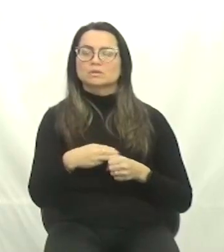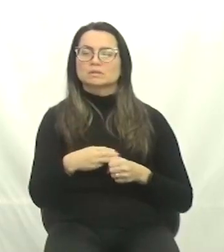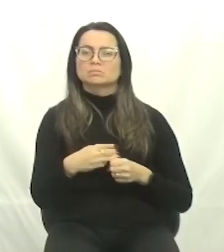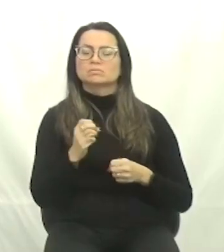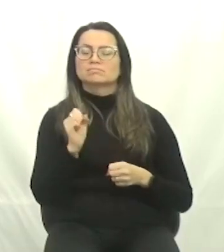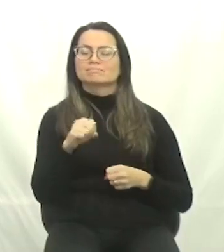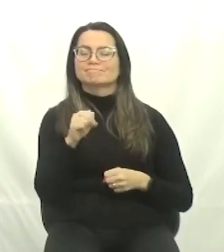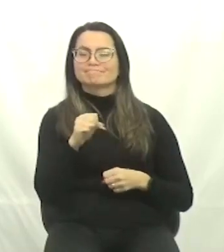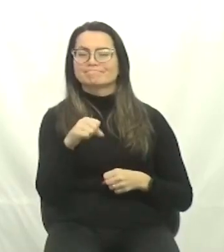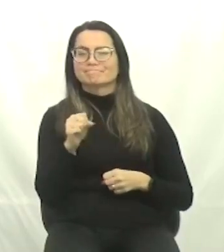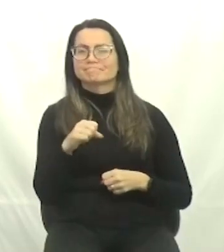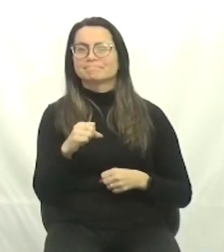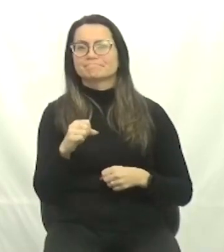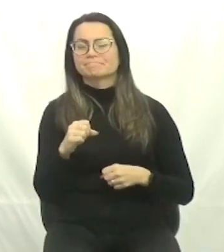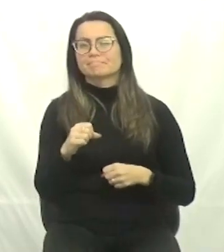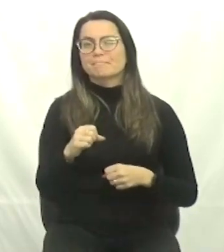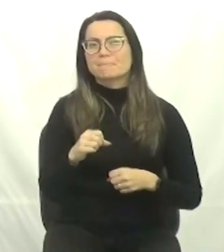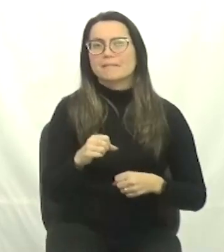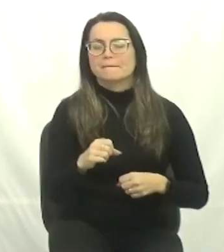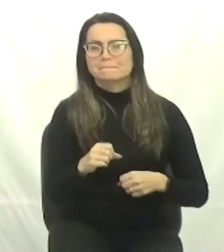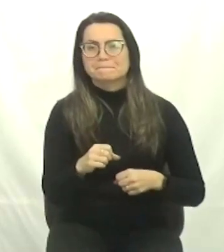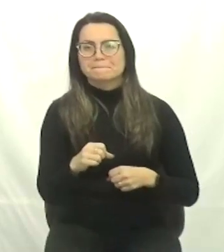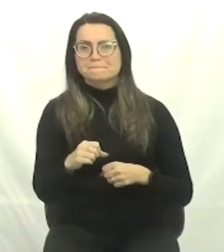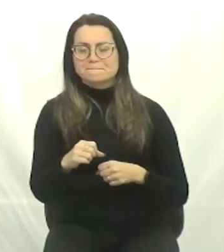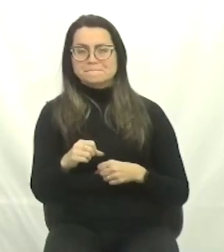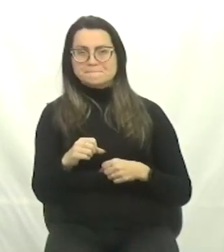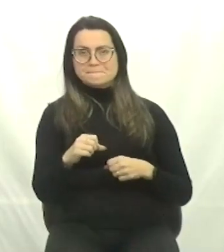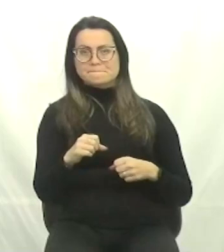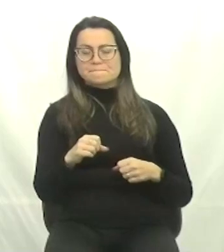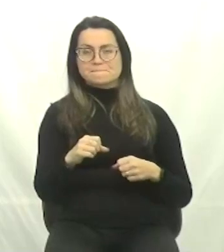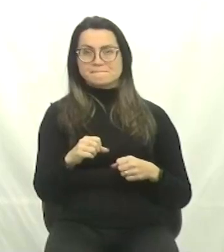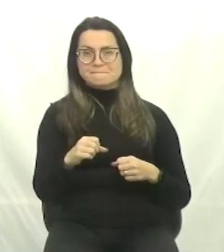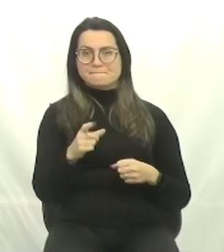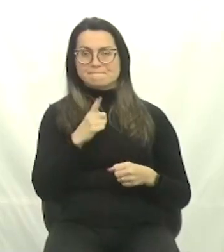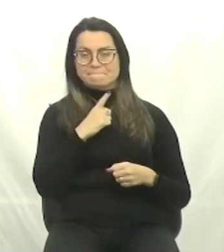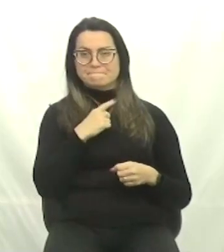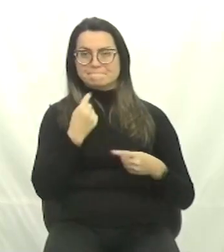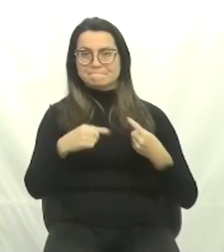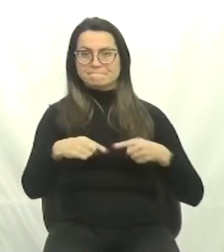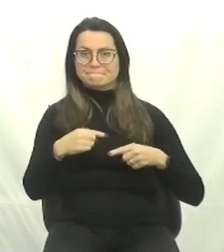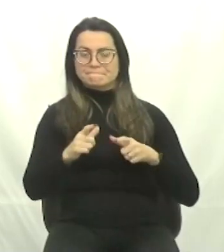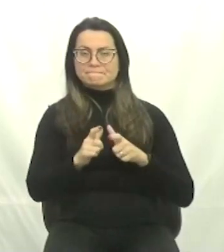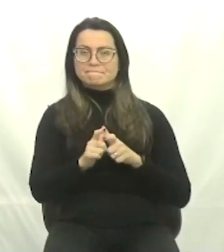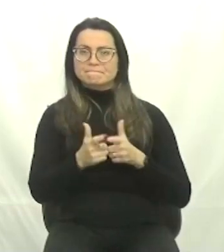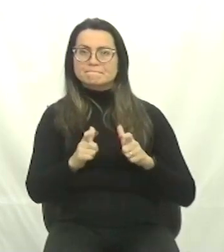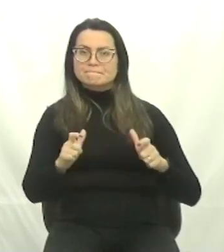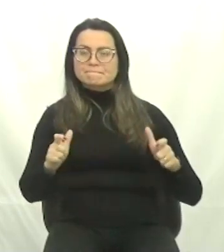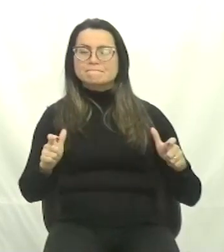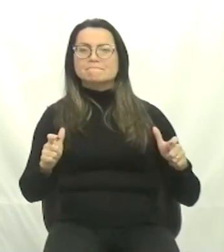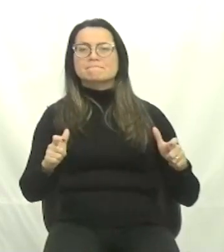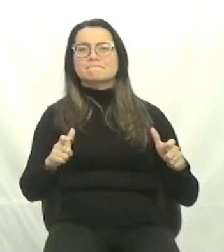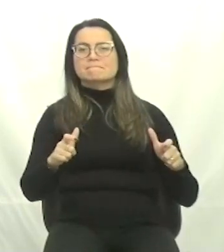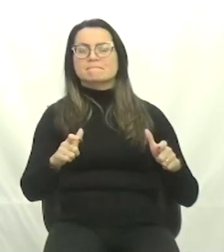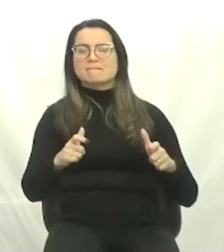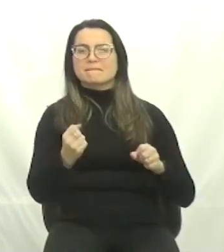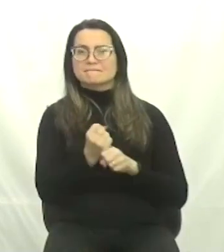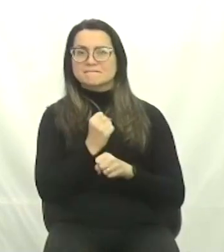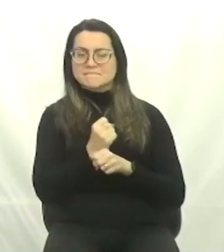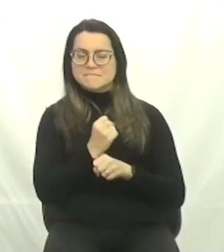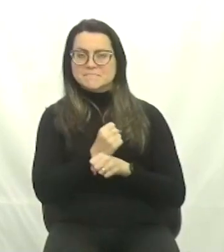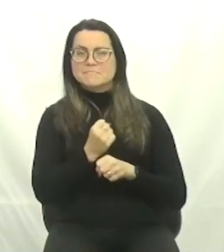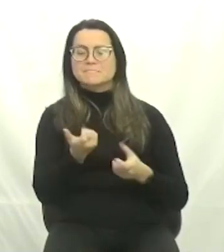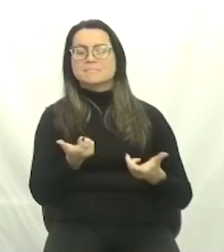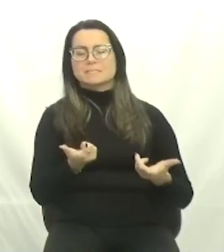da Secretaria Nacional de Atenção Primária em Saúde de fazer essa discussão para ampliação das unidades básicas de saúde, né, ampliação no sentido